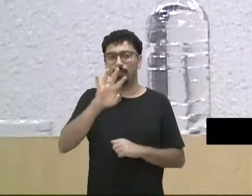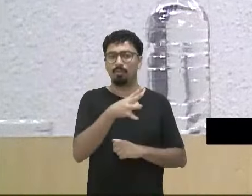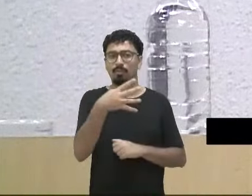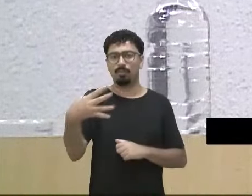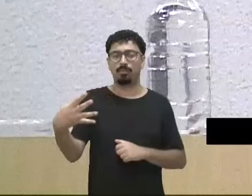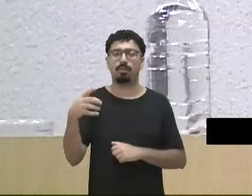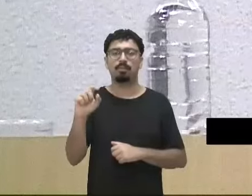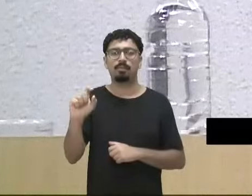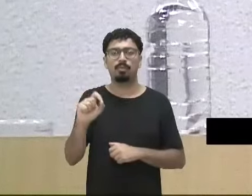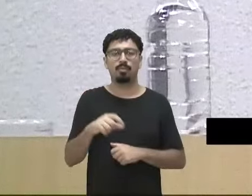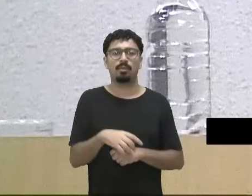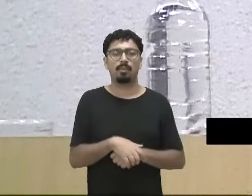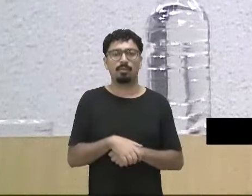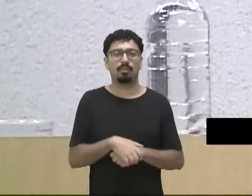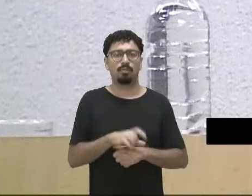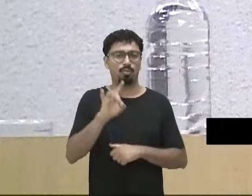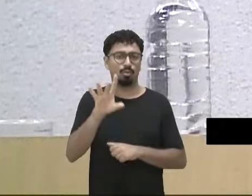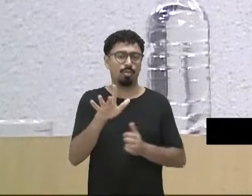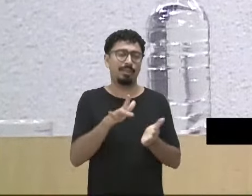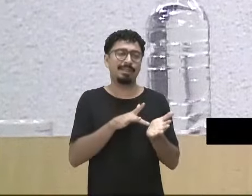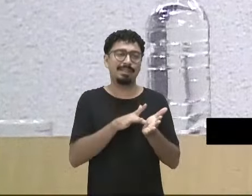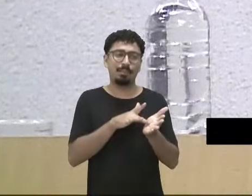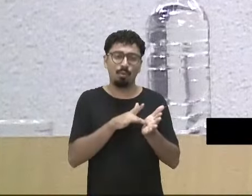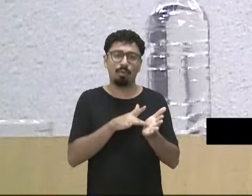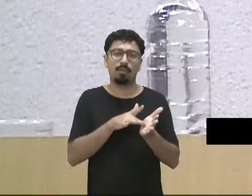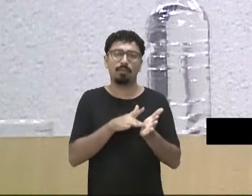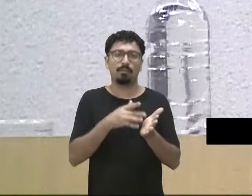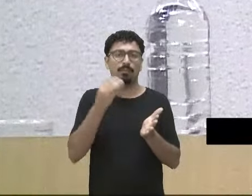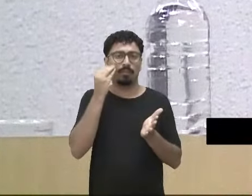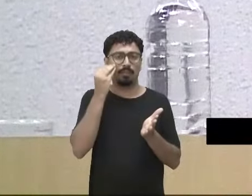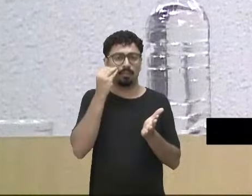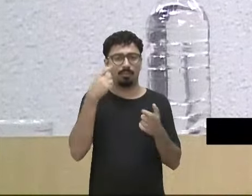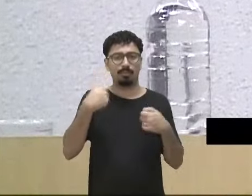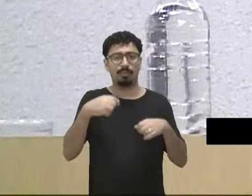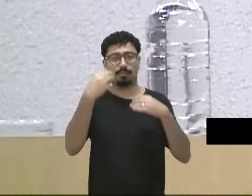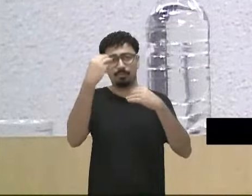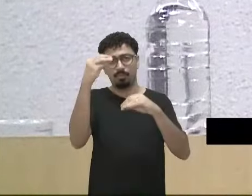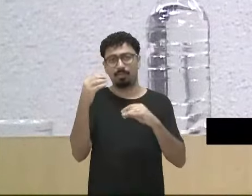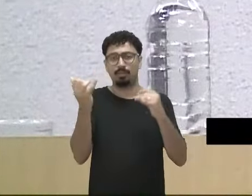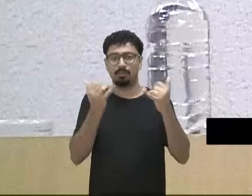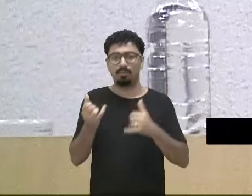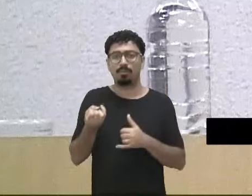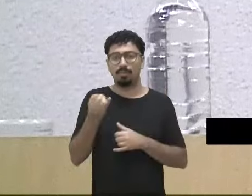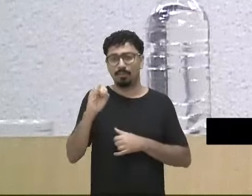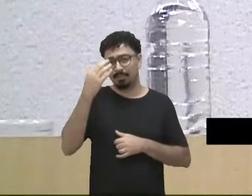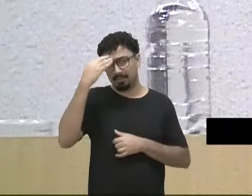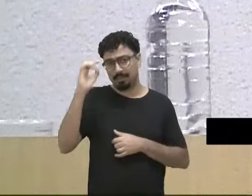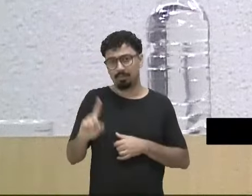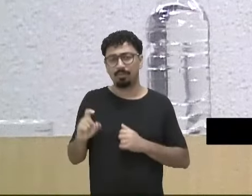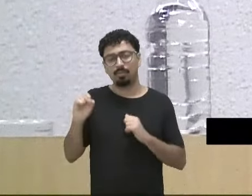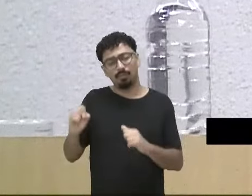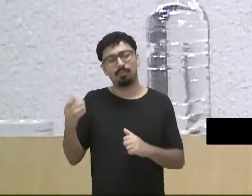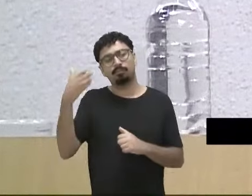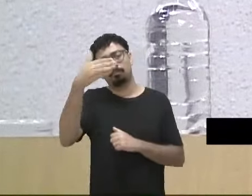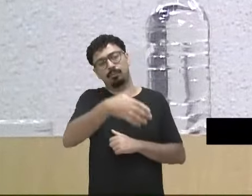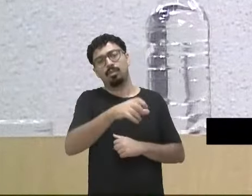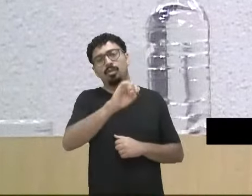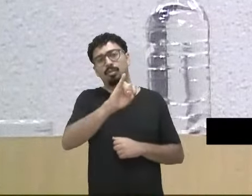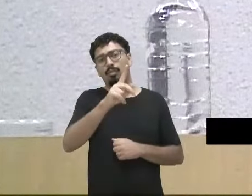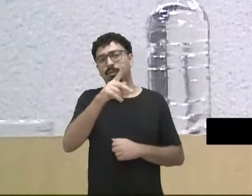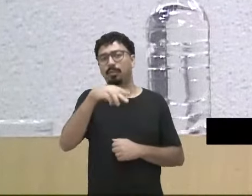de simulação, né? Tem que ser devidamente alimentada. Quem não souber alimentar, pode ir ao IPMT, que a gente faz